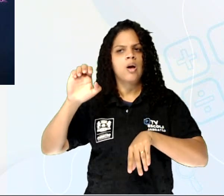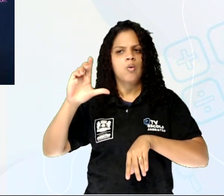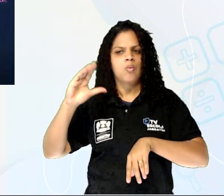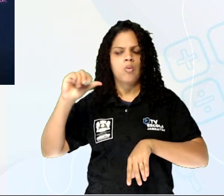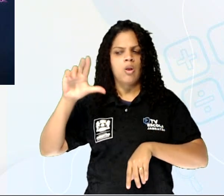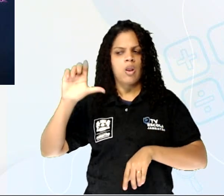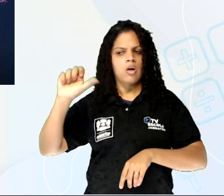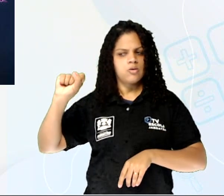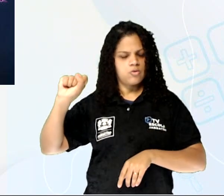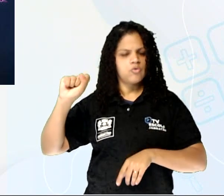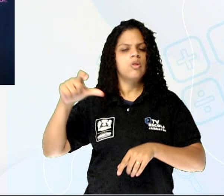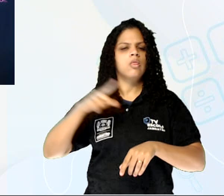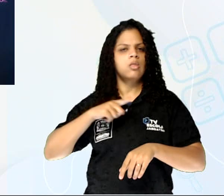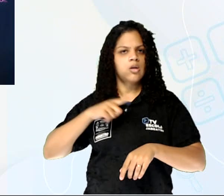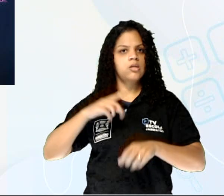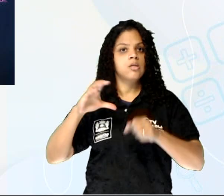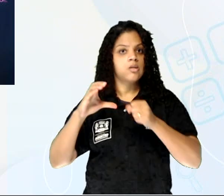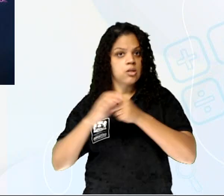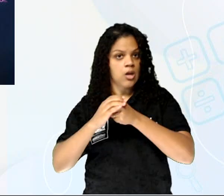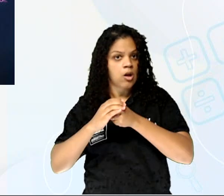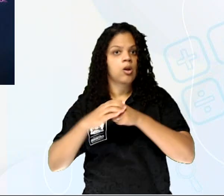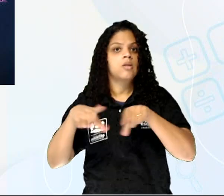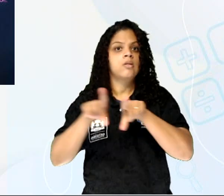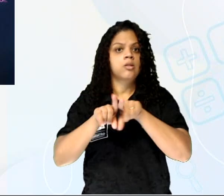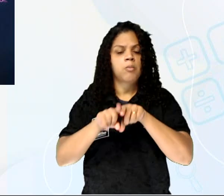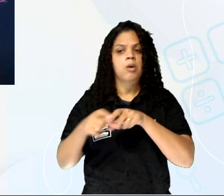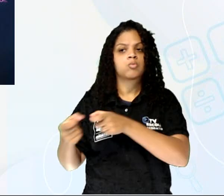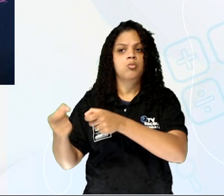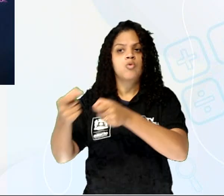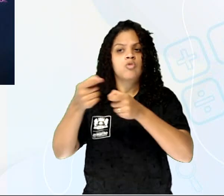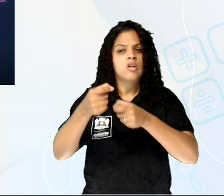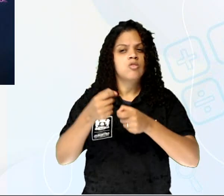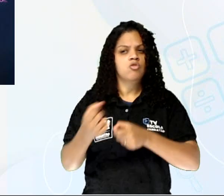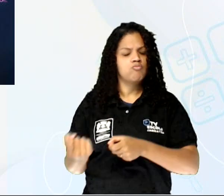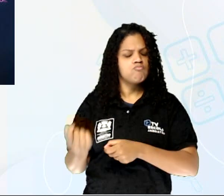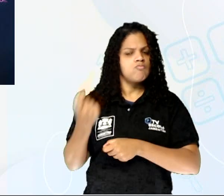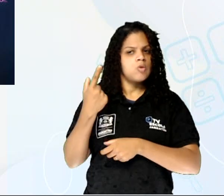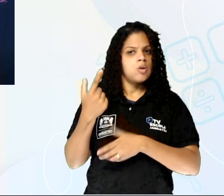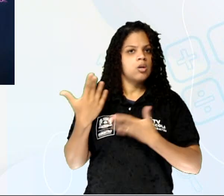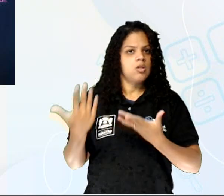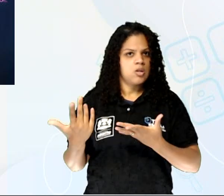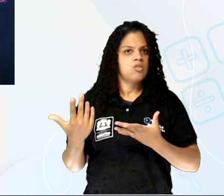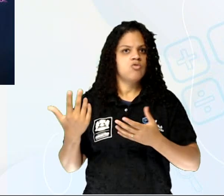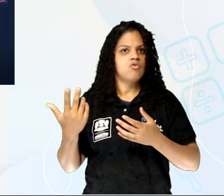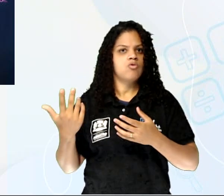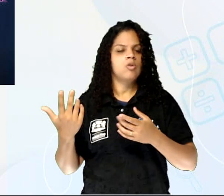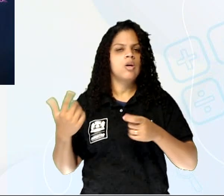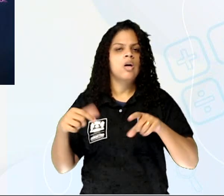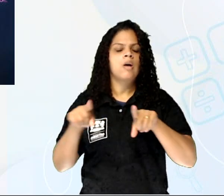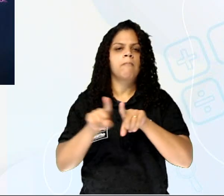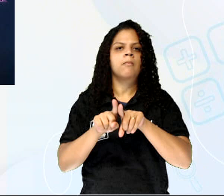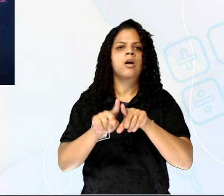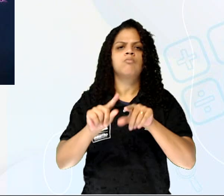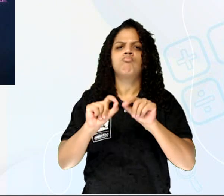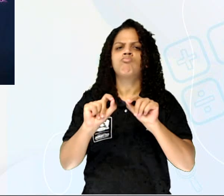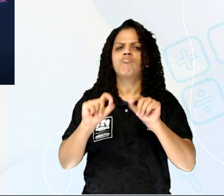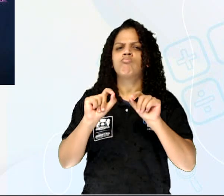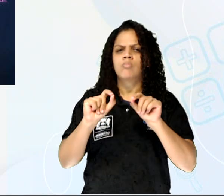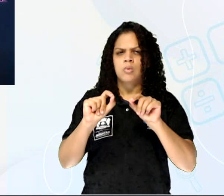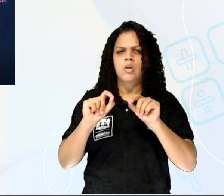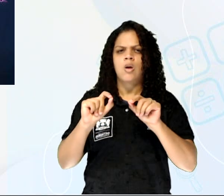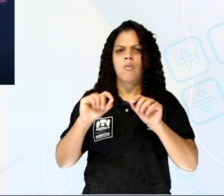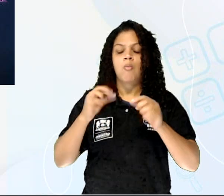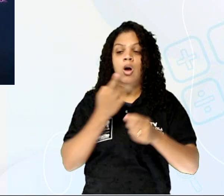substâncias estranhas e a destruição ou neutralização dos invasores, graças a uma resposta coordenada de